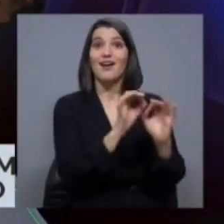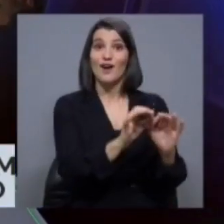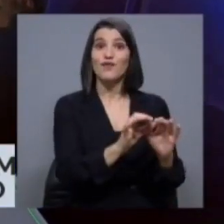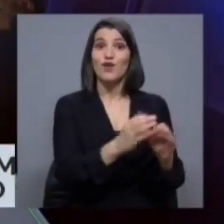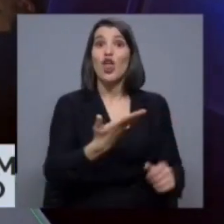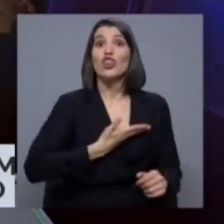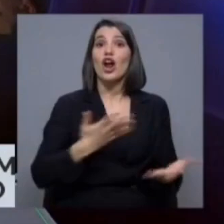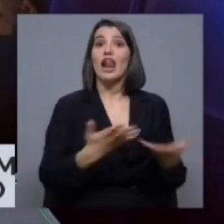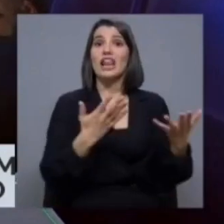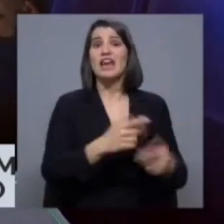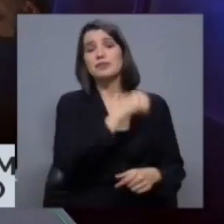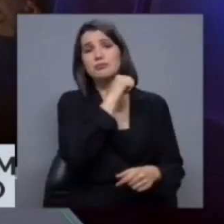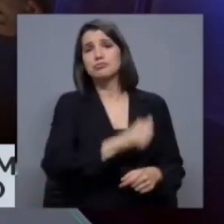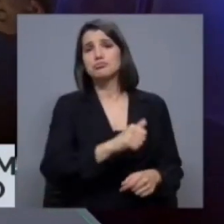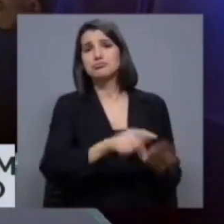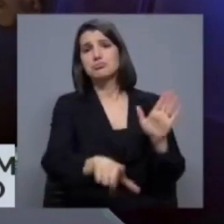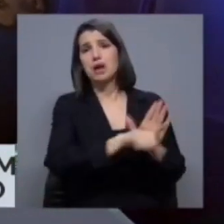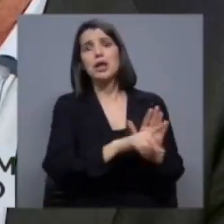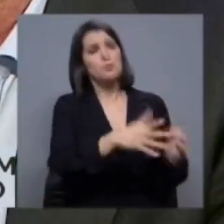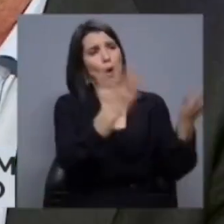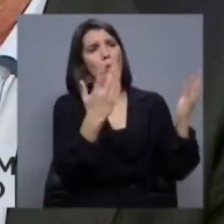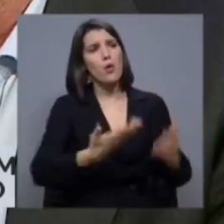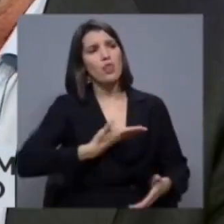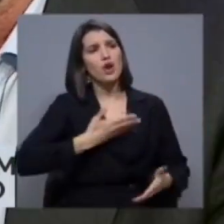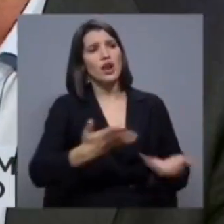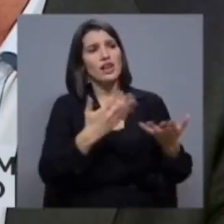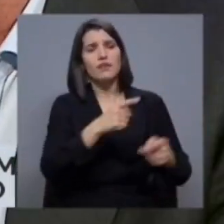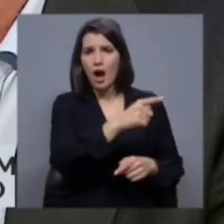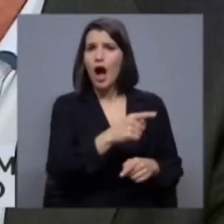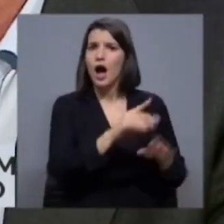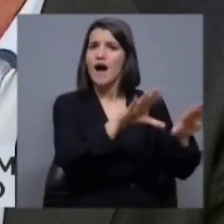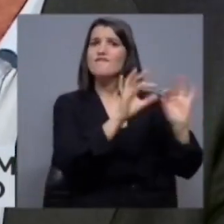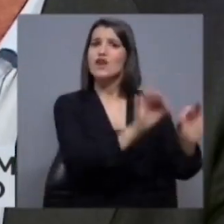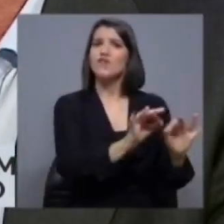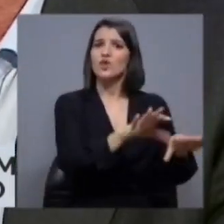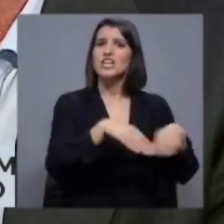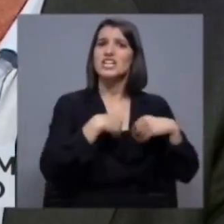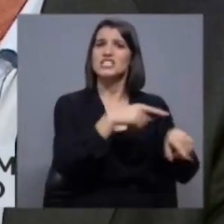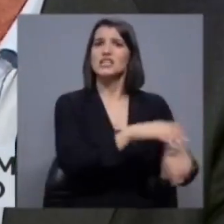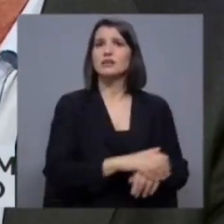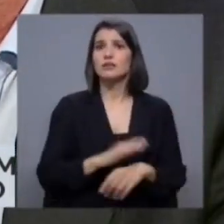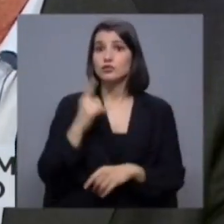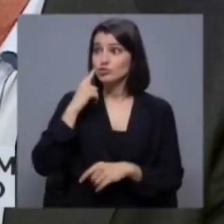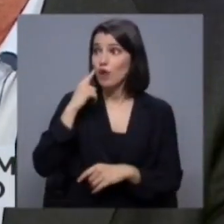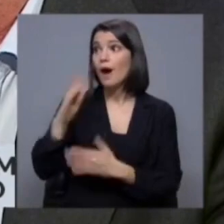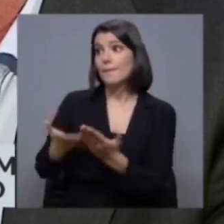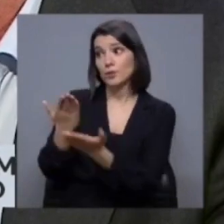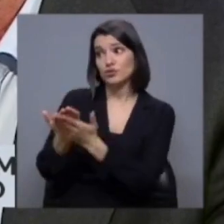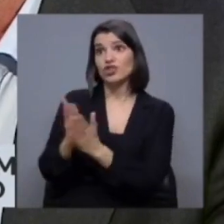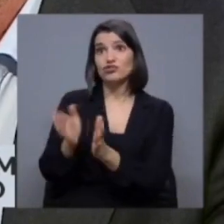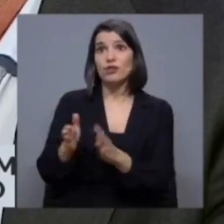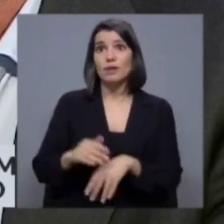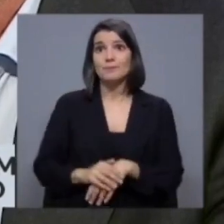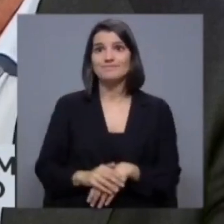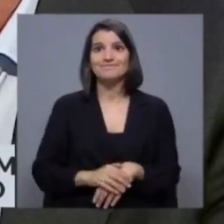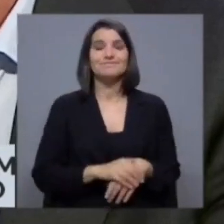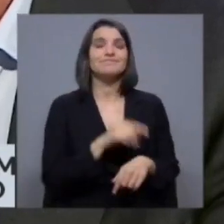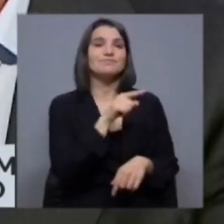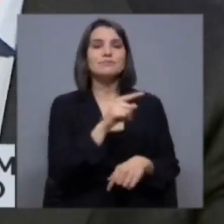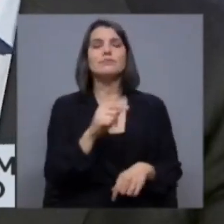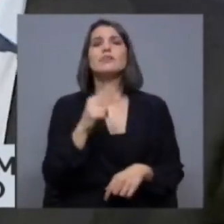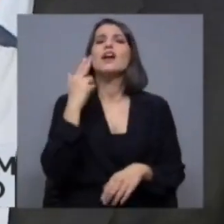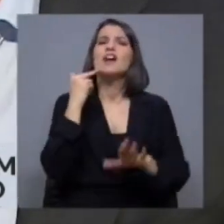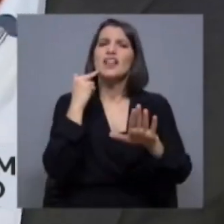da legalização das drogas leves favor já ouvi várias vezes é a favor da tragédia até apresenta solado não sei como é